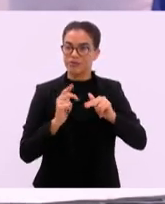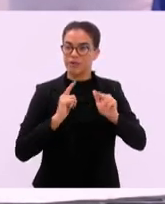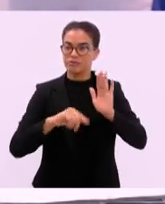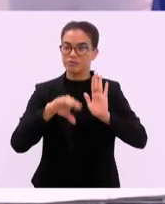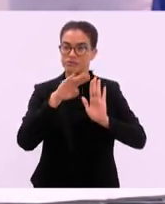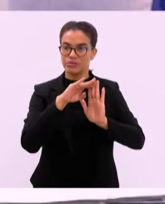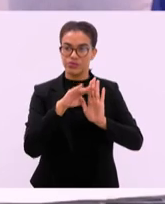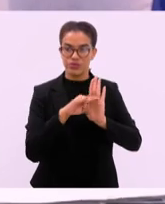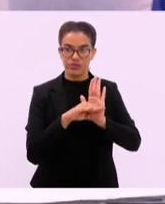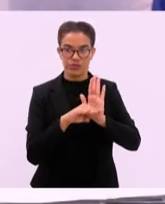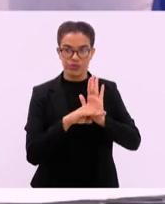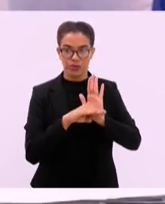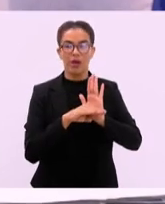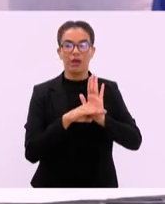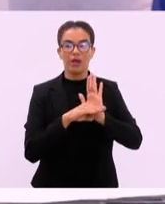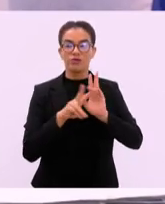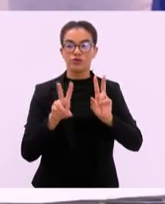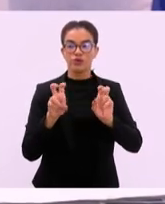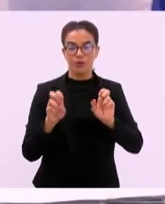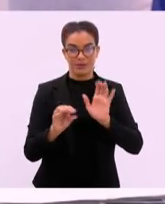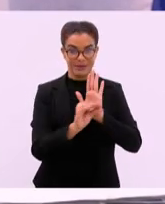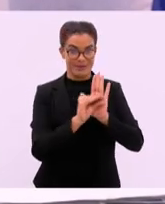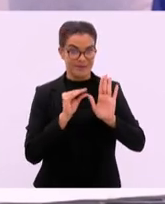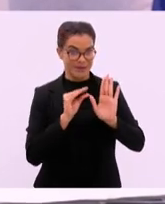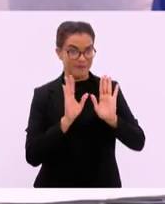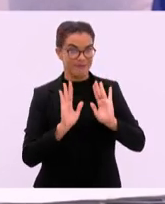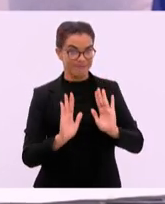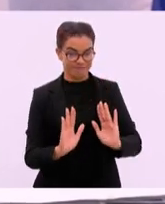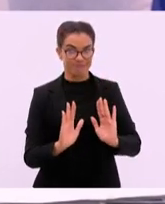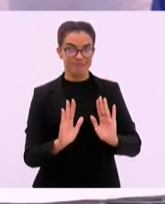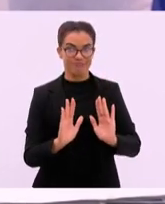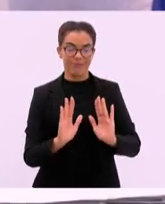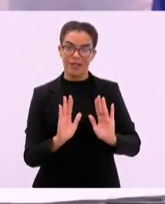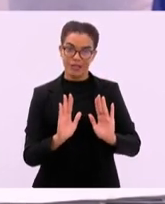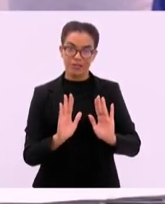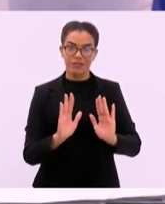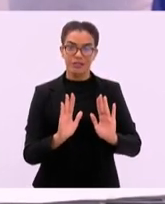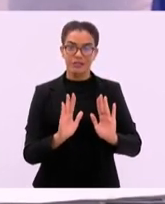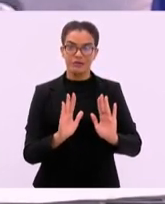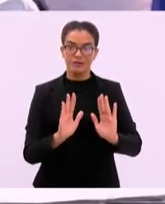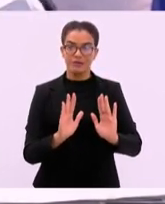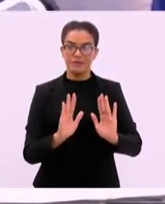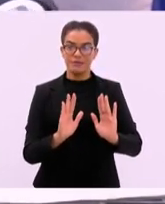ordem, para dar um parecer sobre as emendas. Então, feito isso...